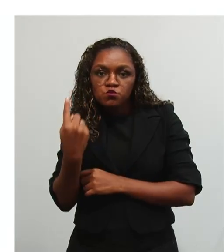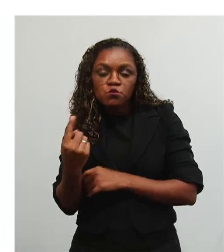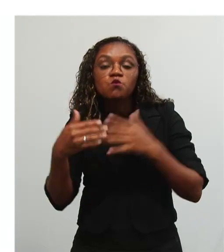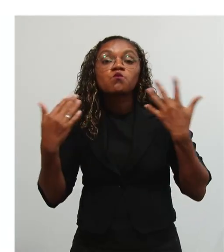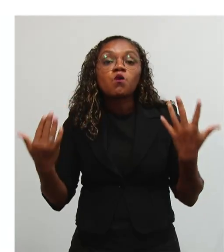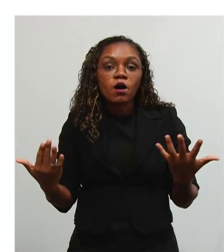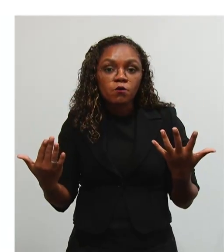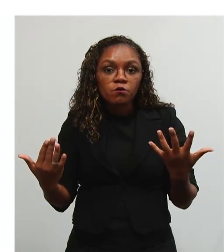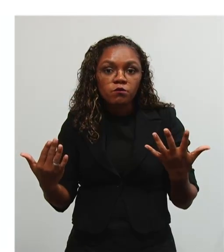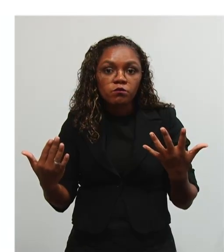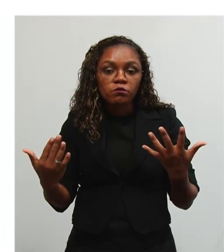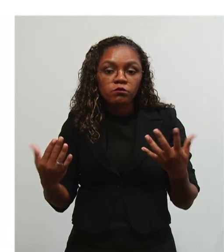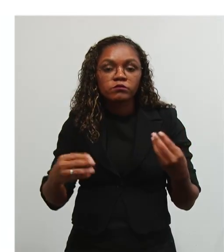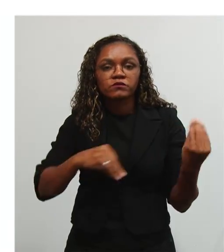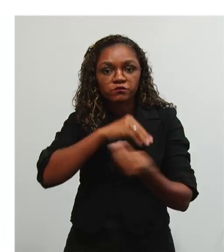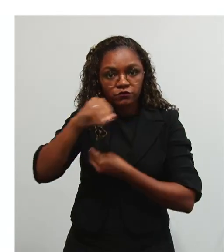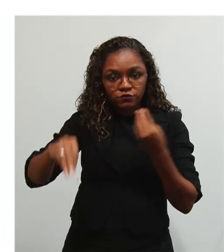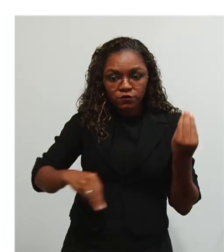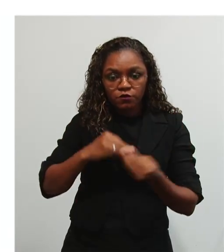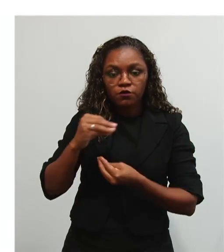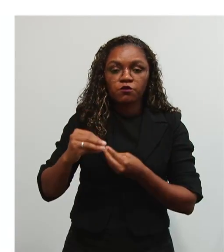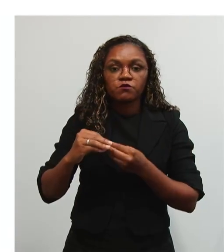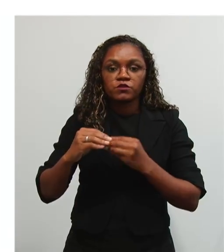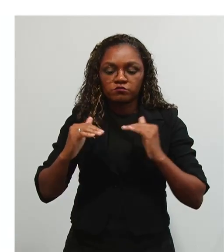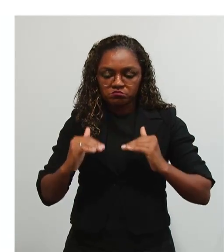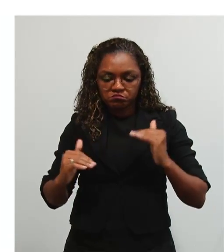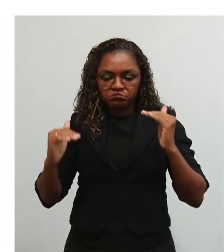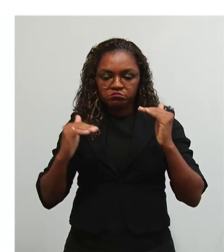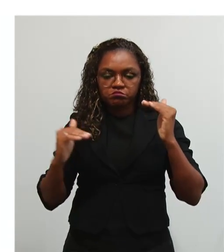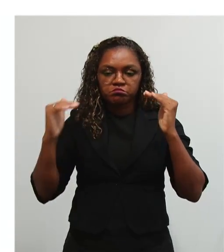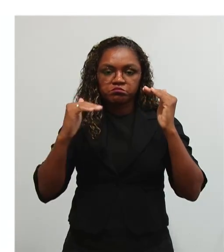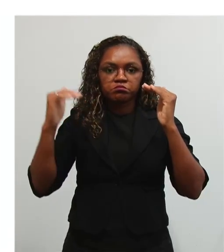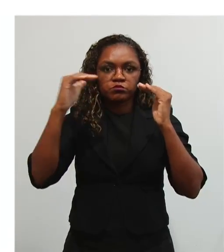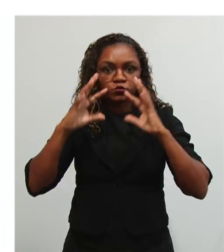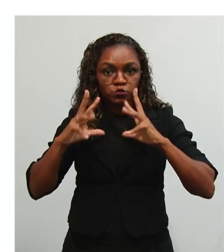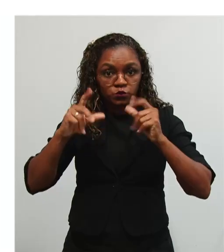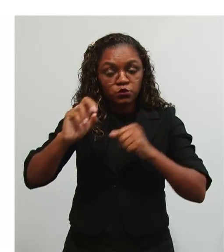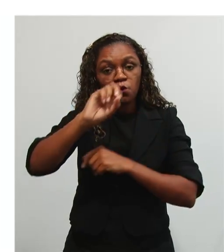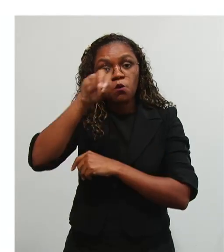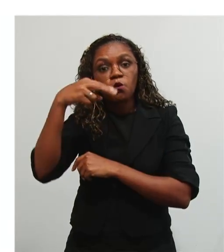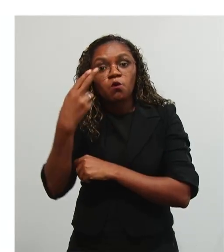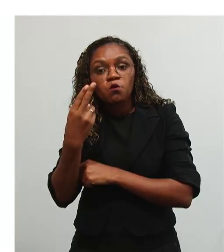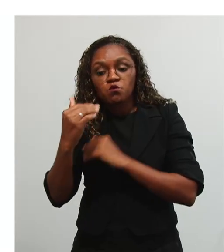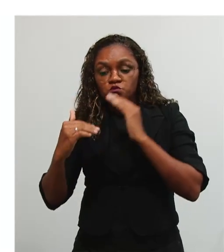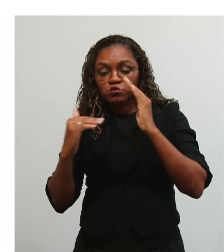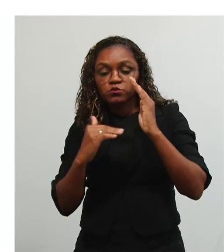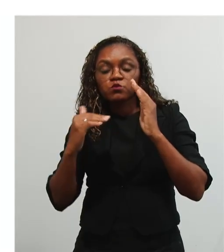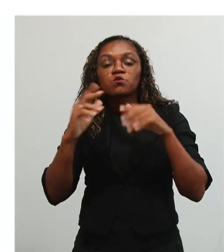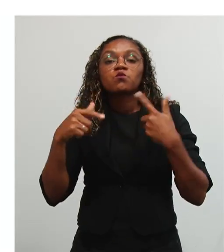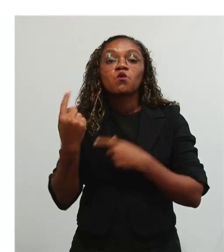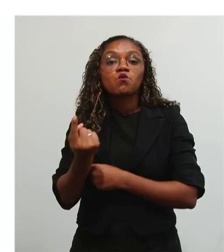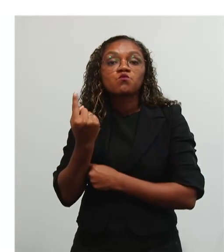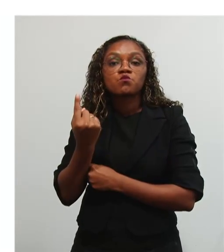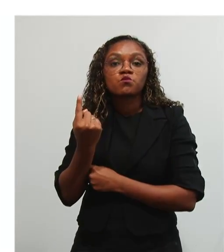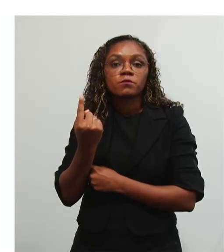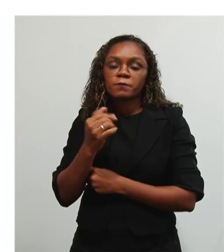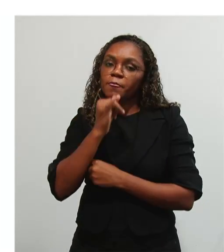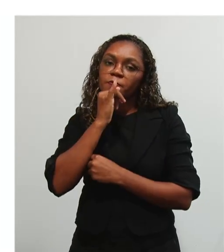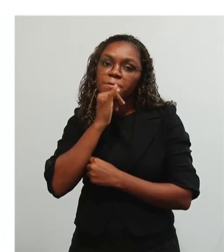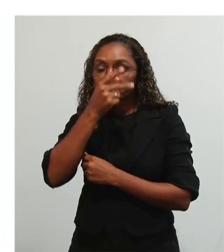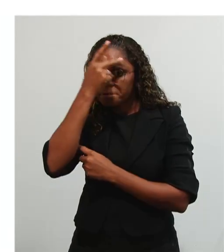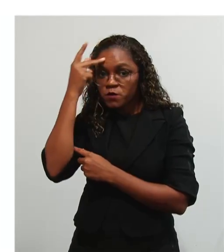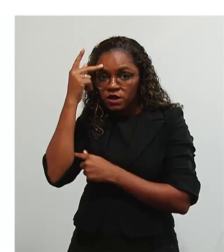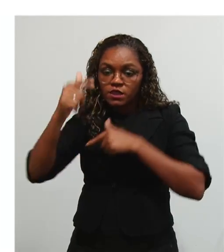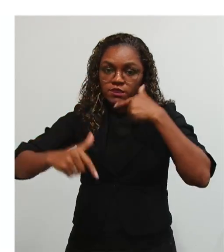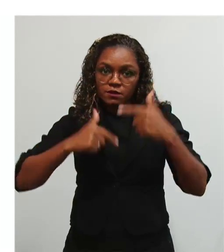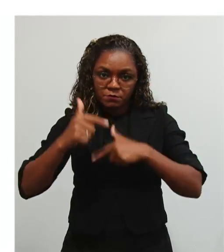Envolve todos os níveis hierárquicos ou se limita a um deles? né? Quer dizer, a participação da mulher no mercado de